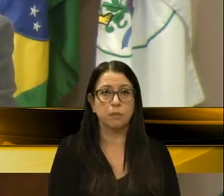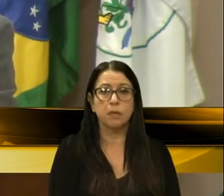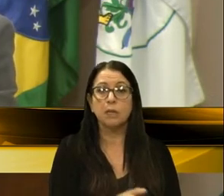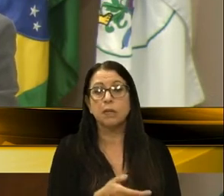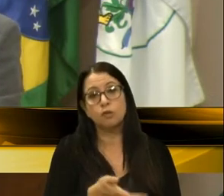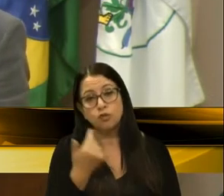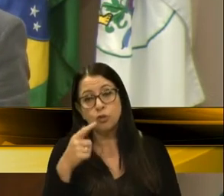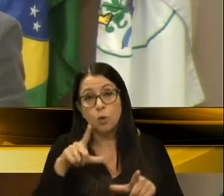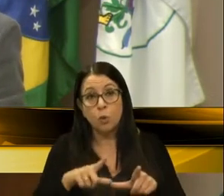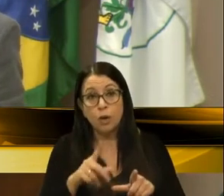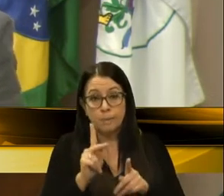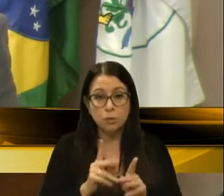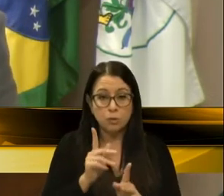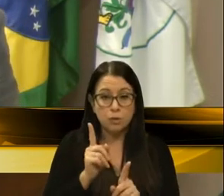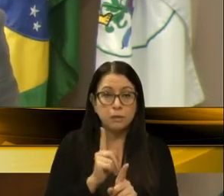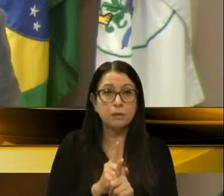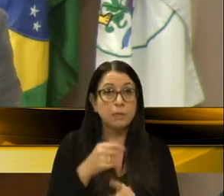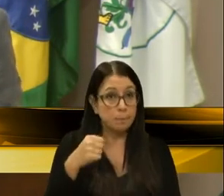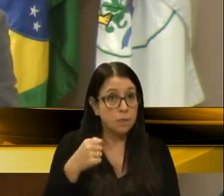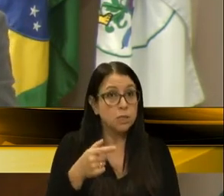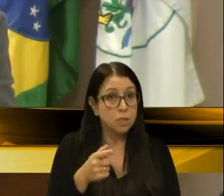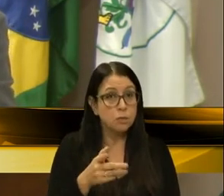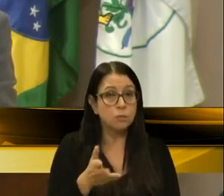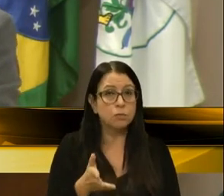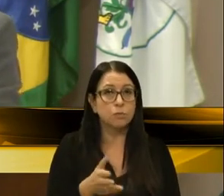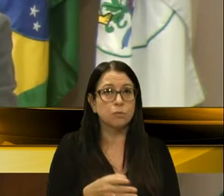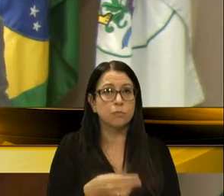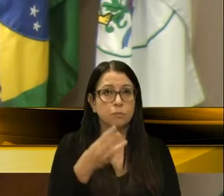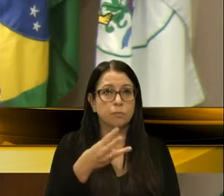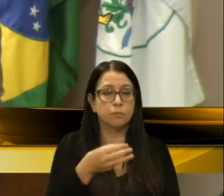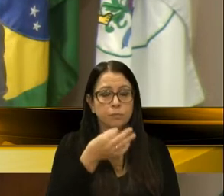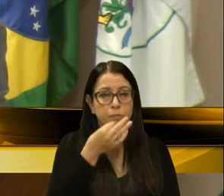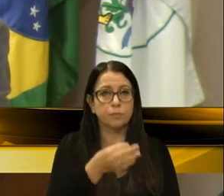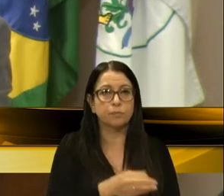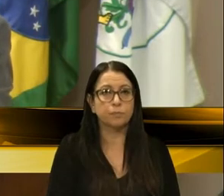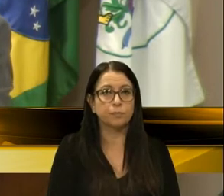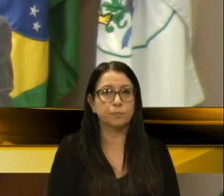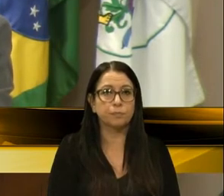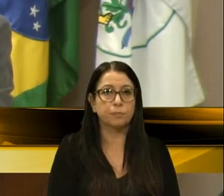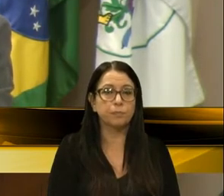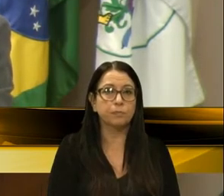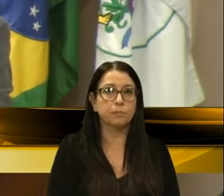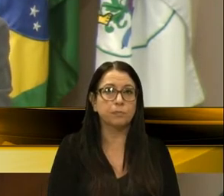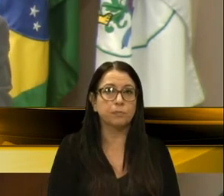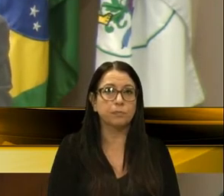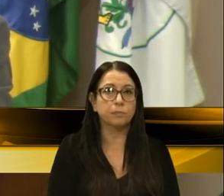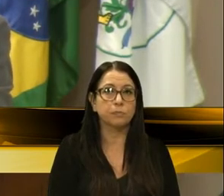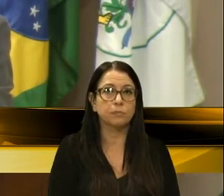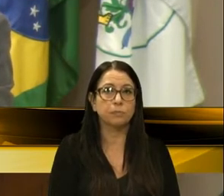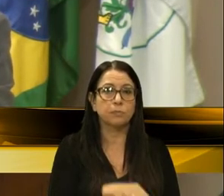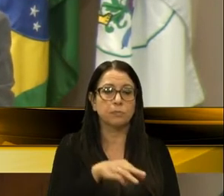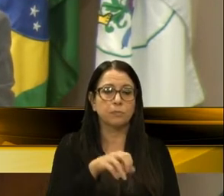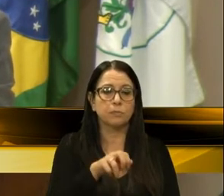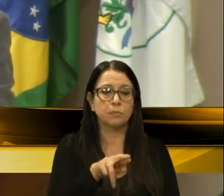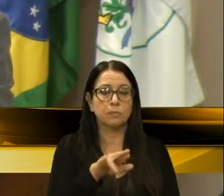tira o lugar de quem precisa. Vamos ao terceiro comentário. Márcia